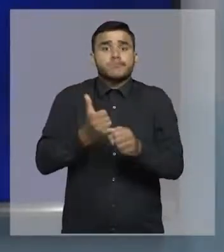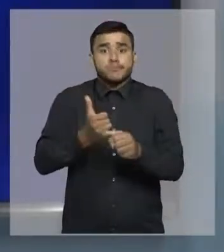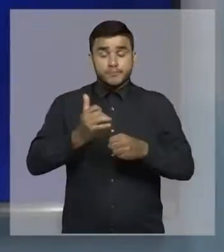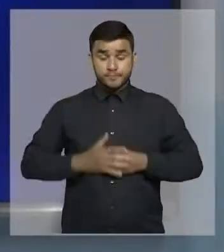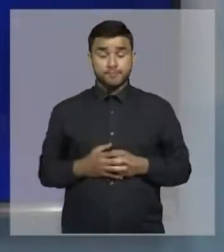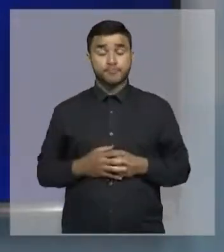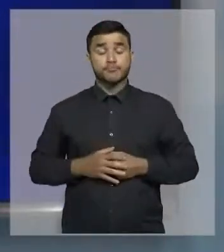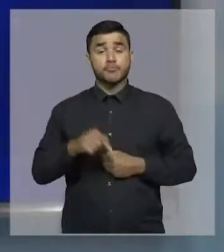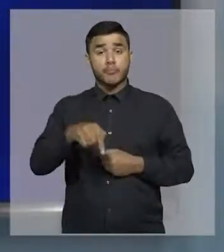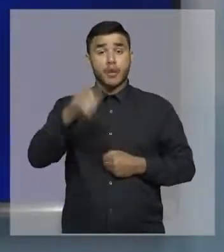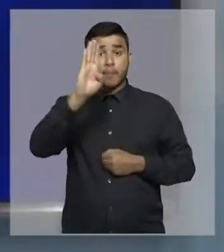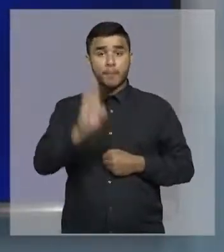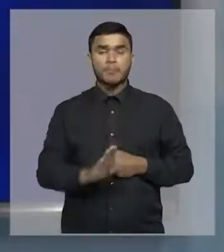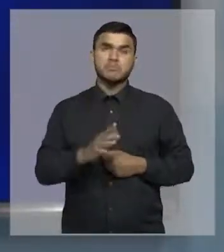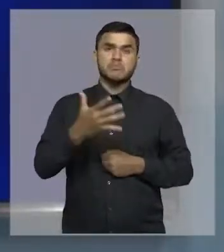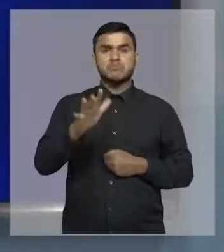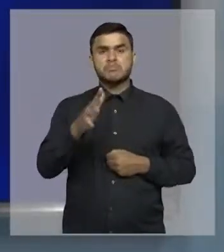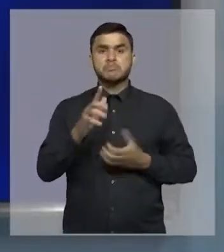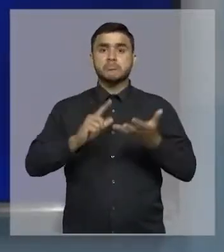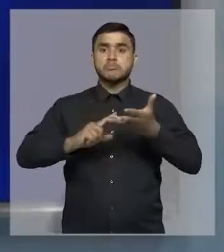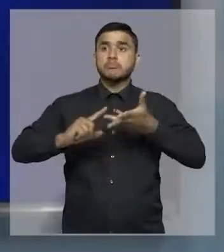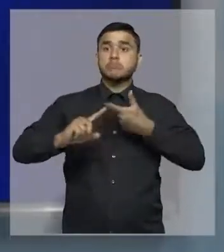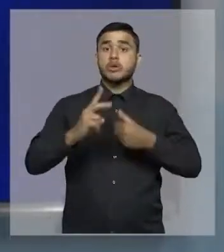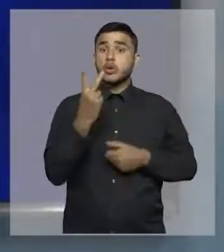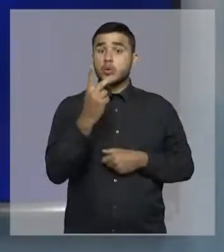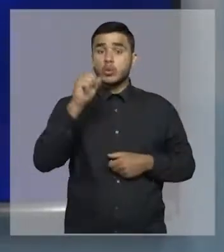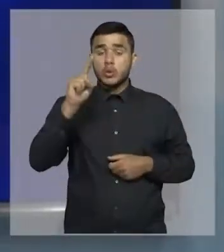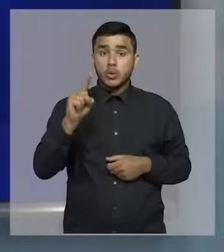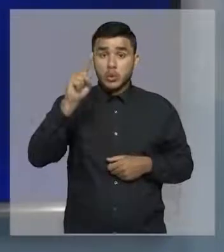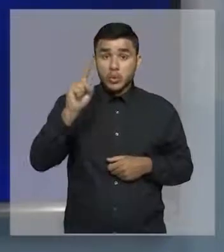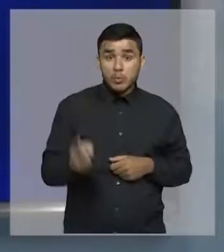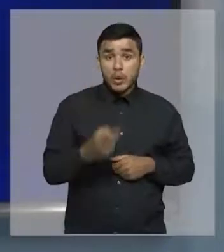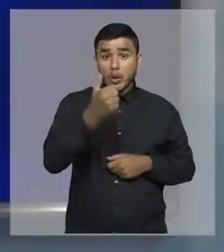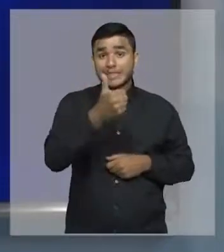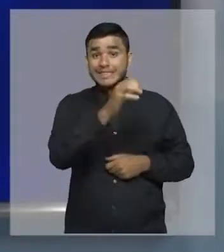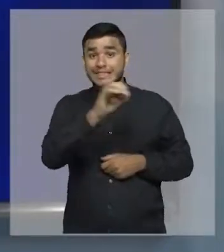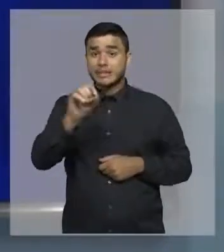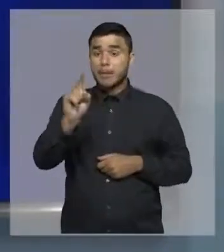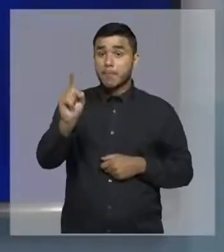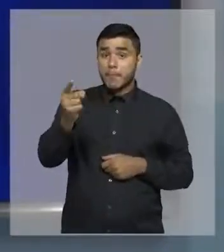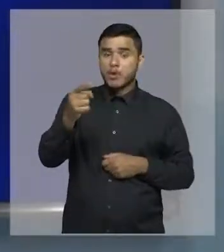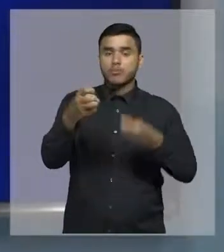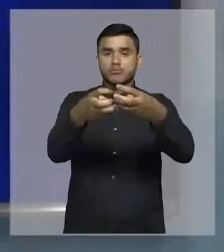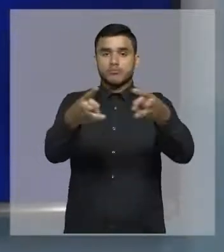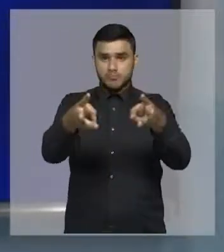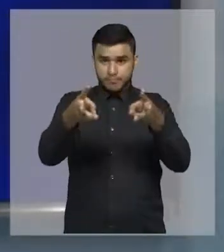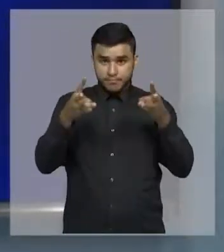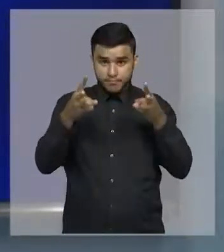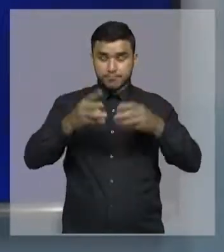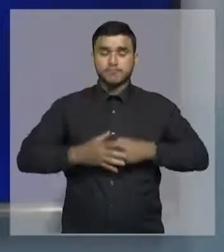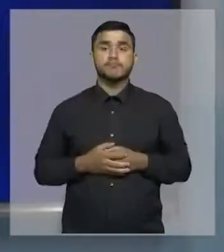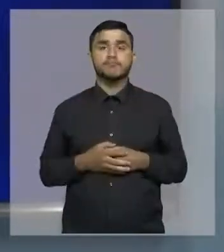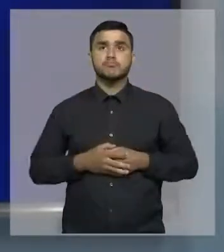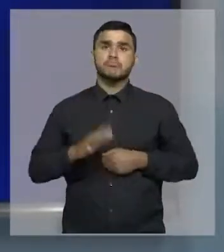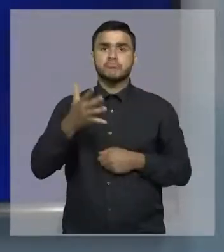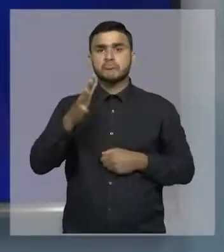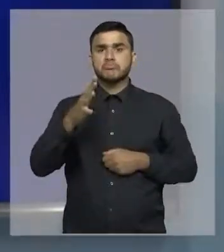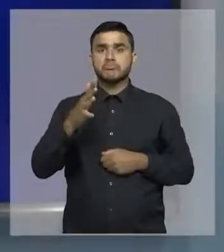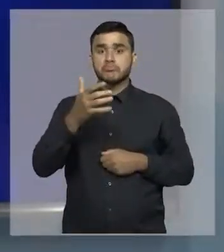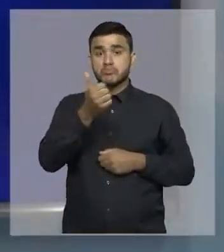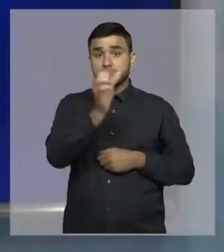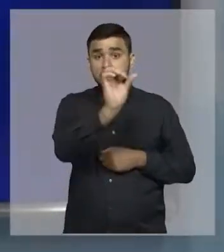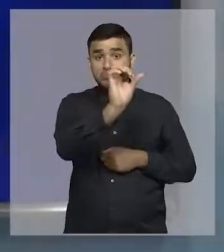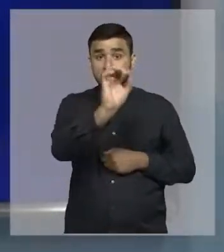O Brasil possui hoje uma frota de aproximadamente 2.100.000 caminhões. Desses, apenas pouco mais